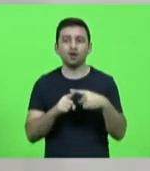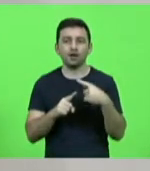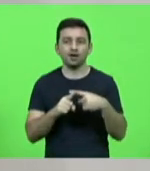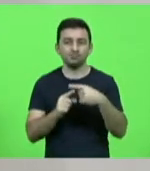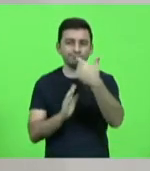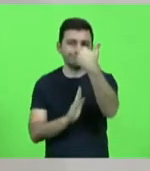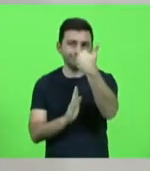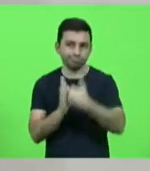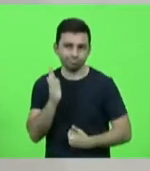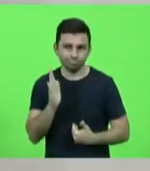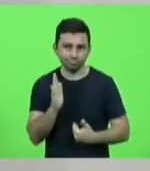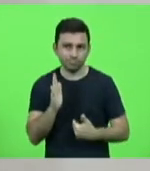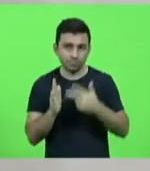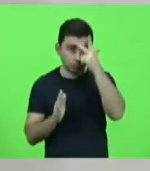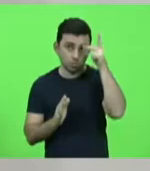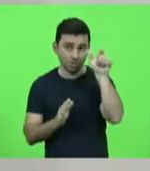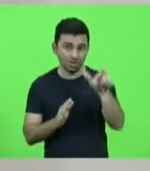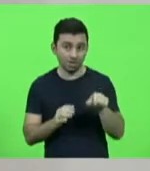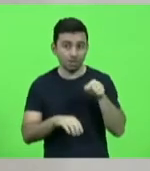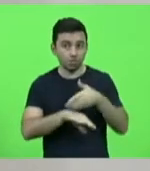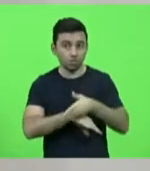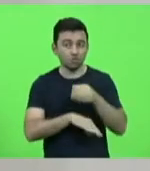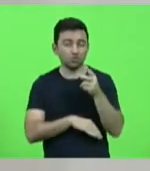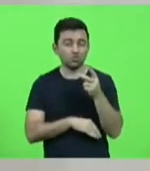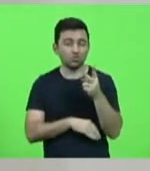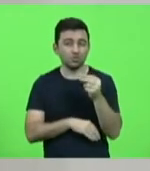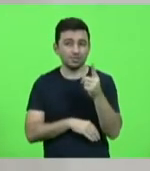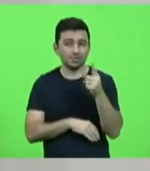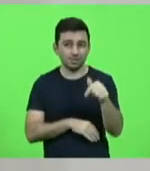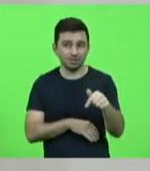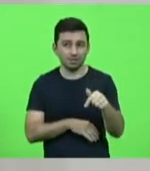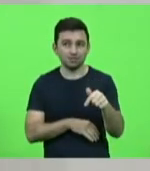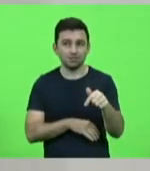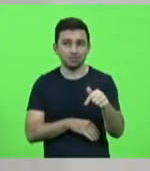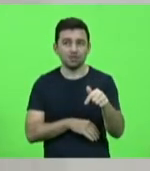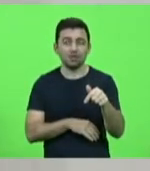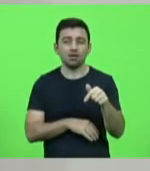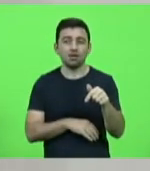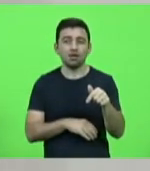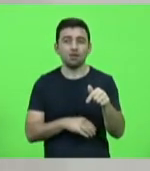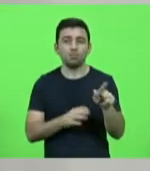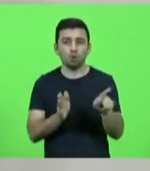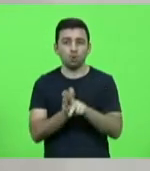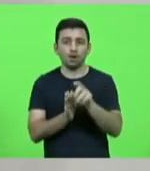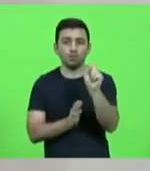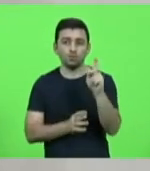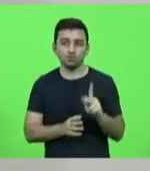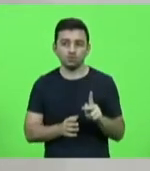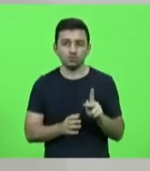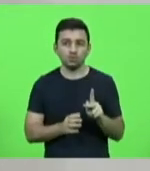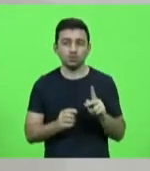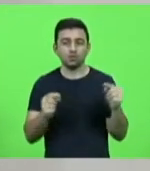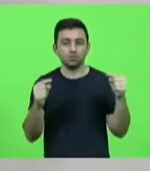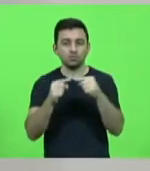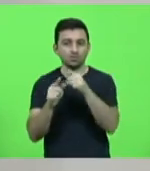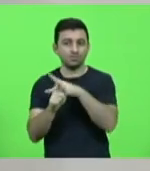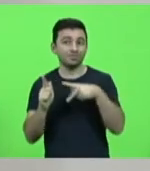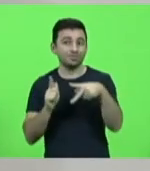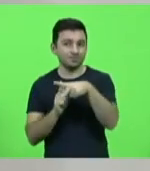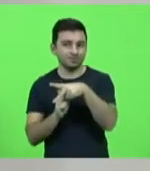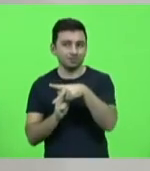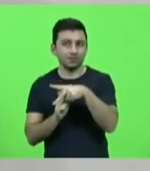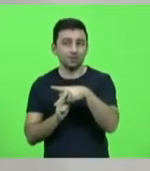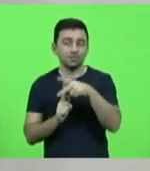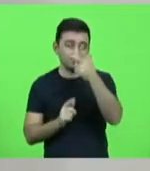de quem entrou em janeiro de 2017 é para uma aposentadoria sobre o teto da Previdência. E